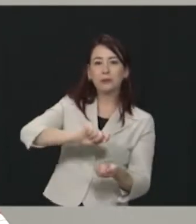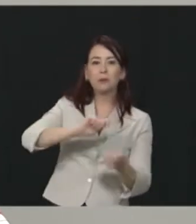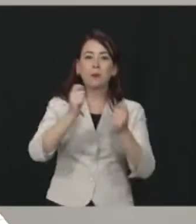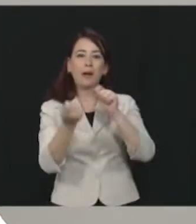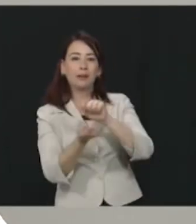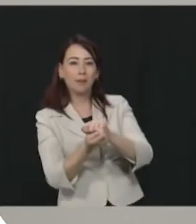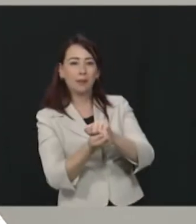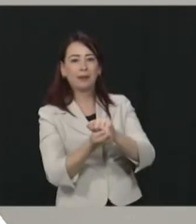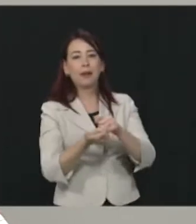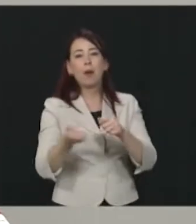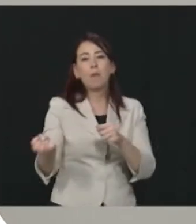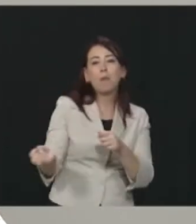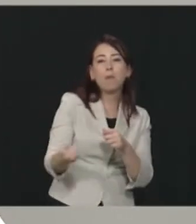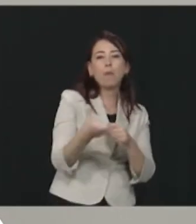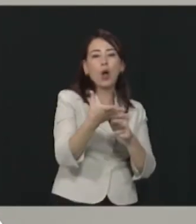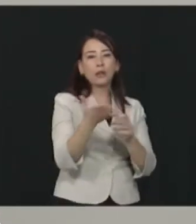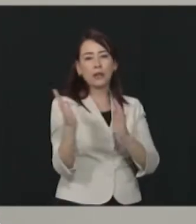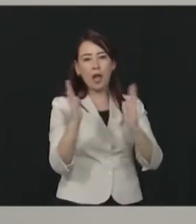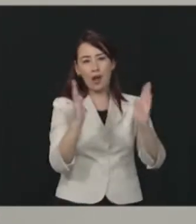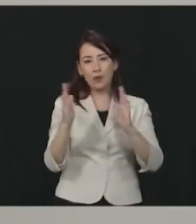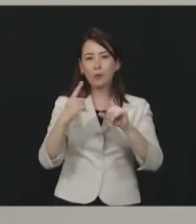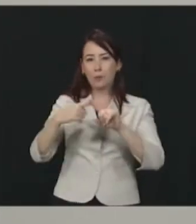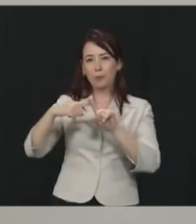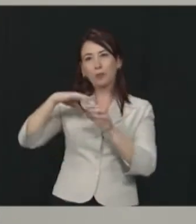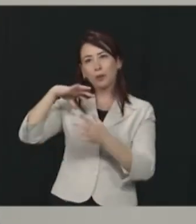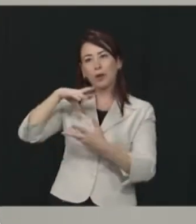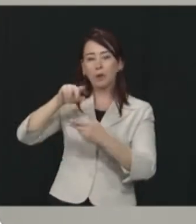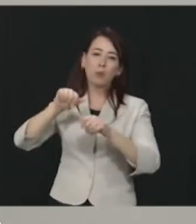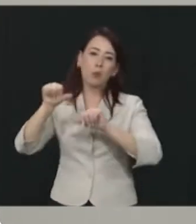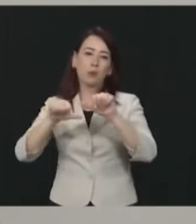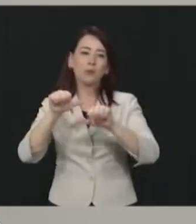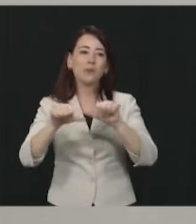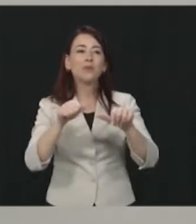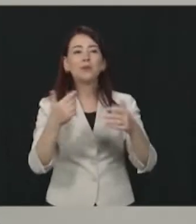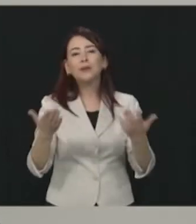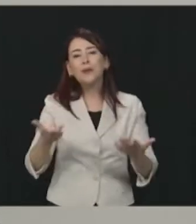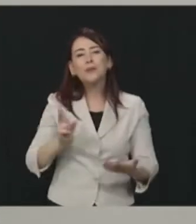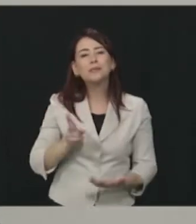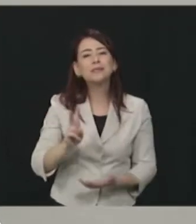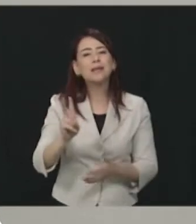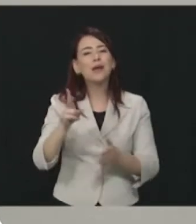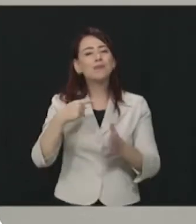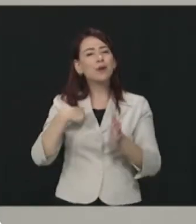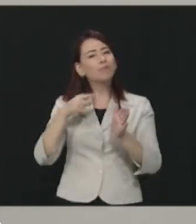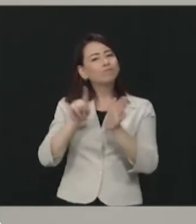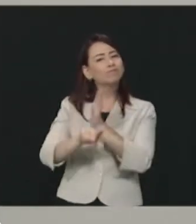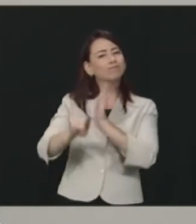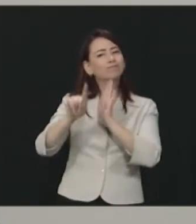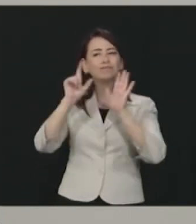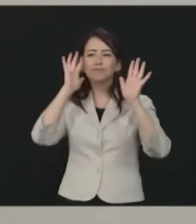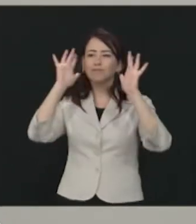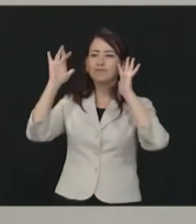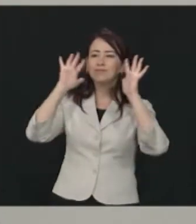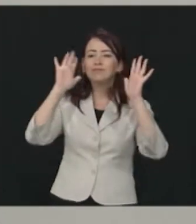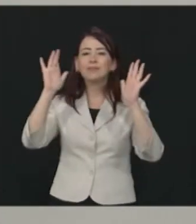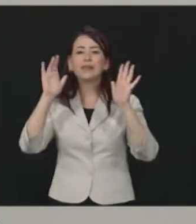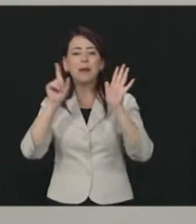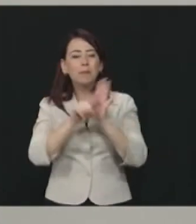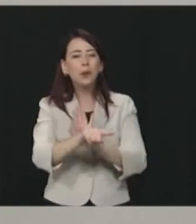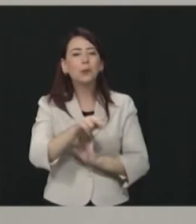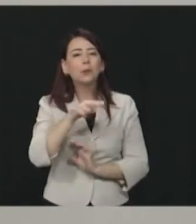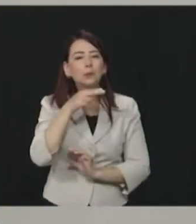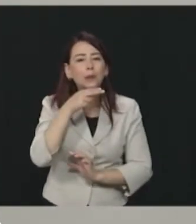a transformação, né? Porque o mundo vai mudando. E eu sempre pergunto muito, então eu pergunto aos netos, aos filhos,